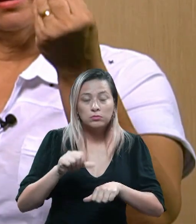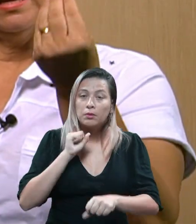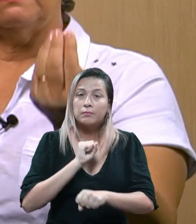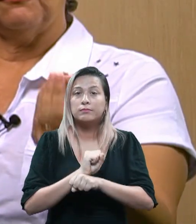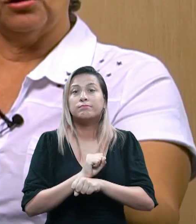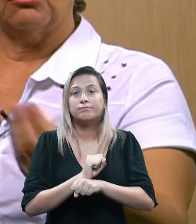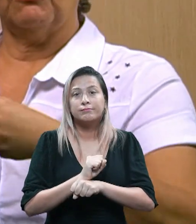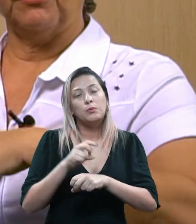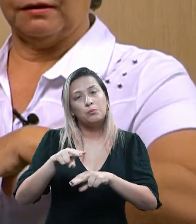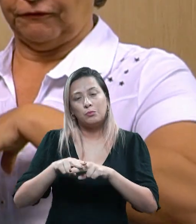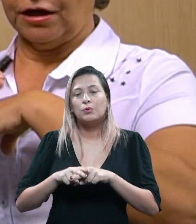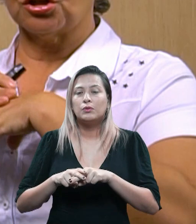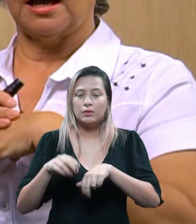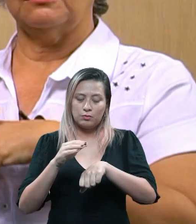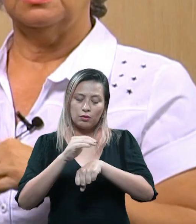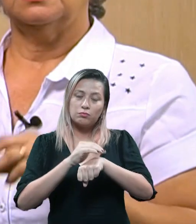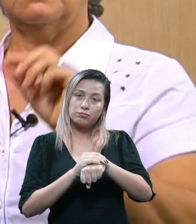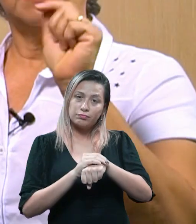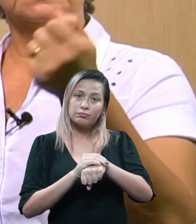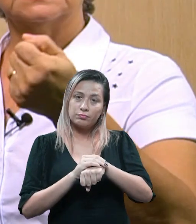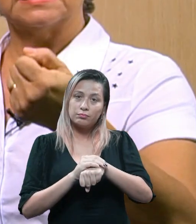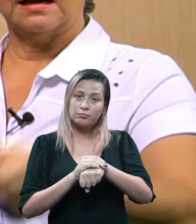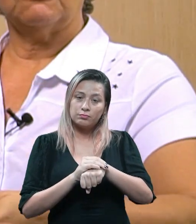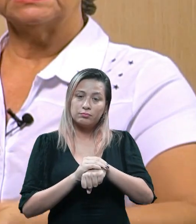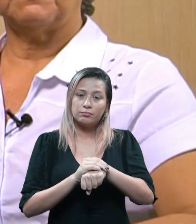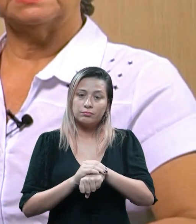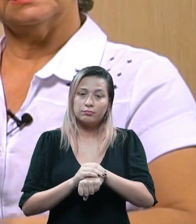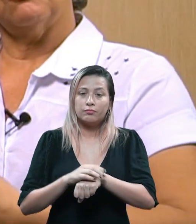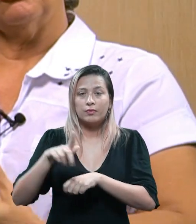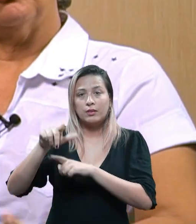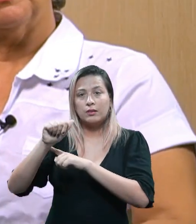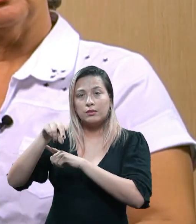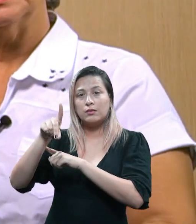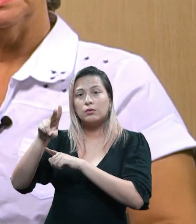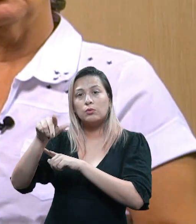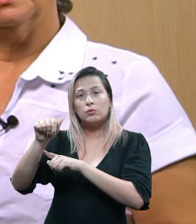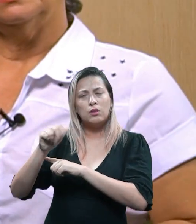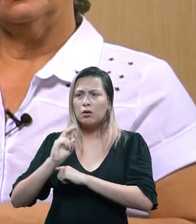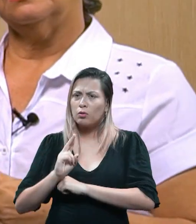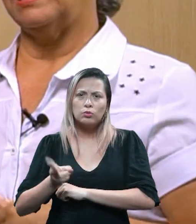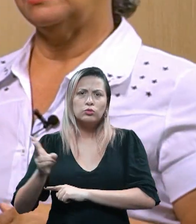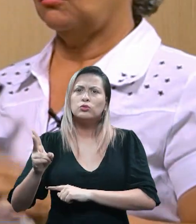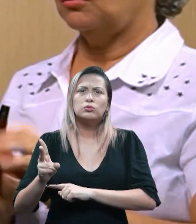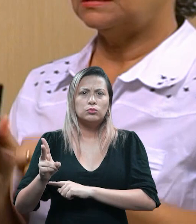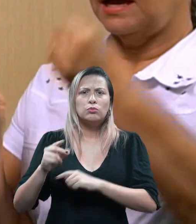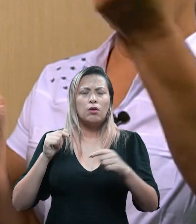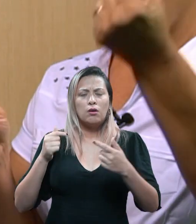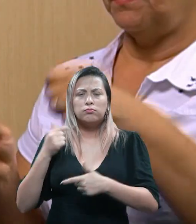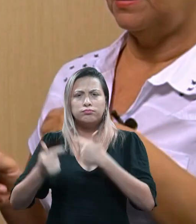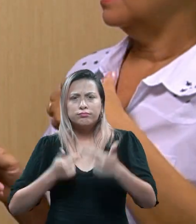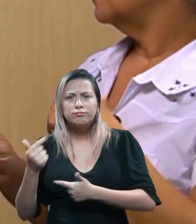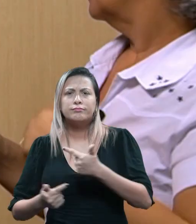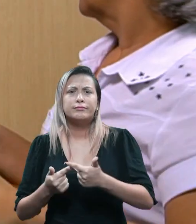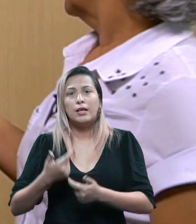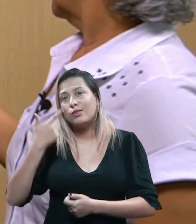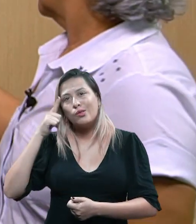aí esse folículo fica fechado, mas a glândula sebácea ela continua produzindo, então ela não consegue